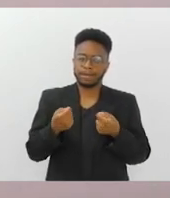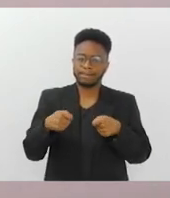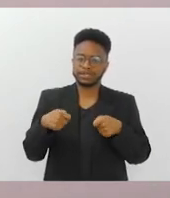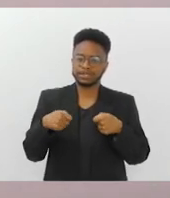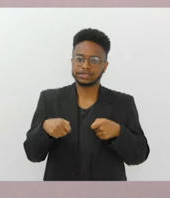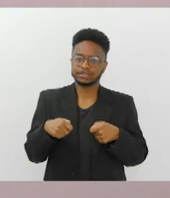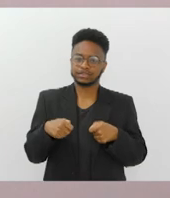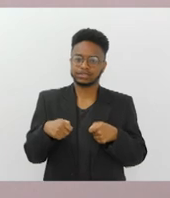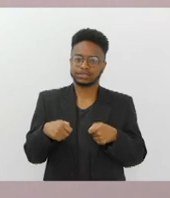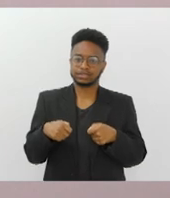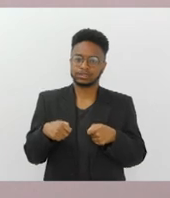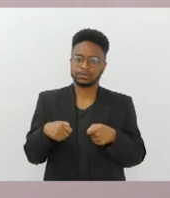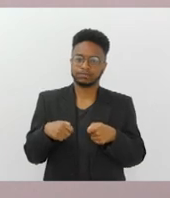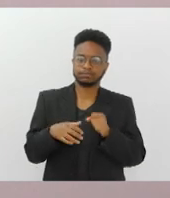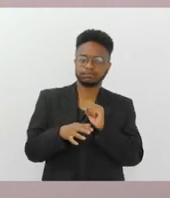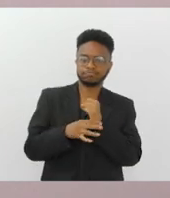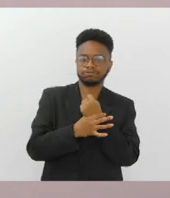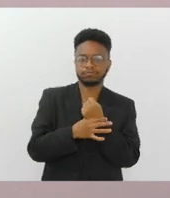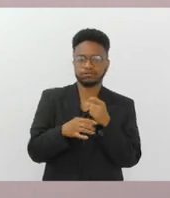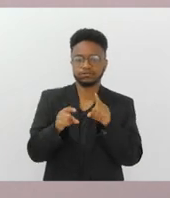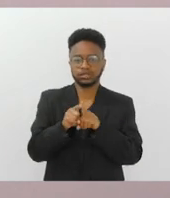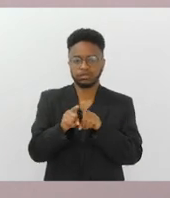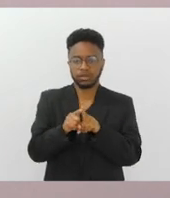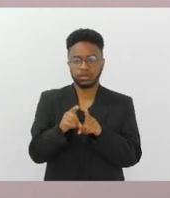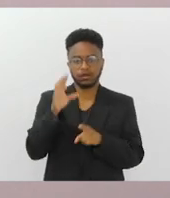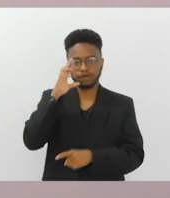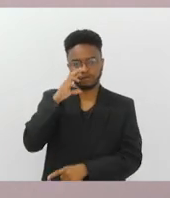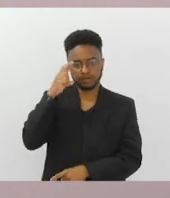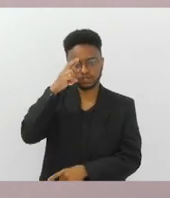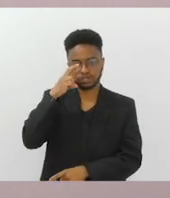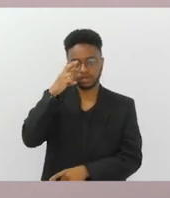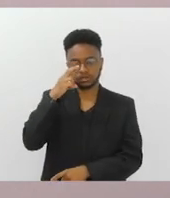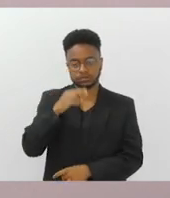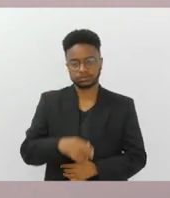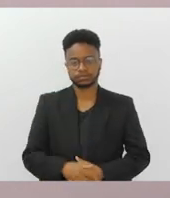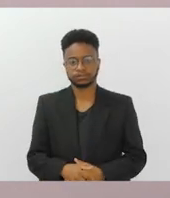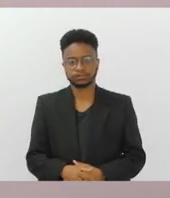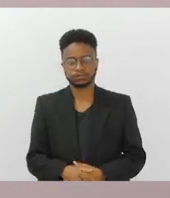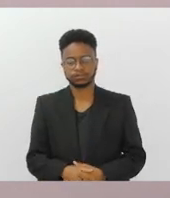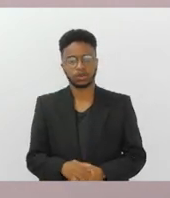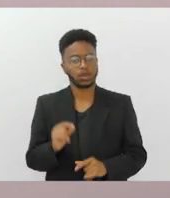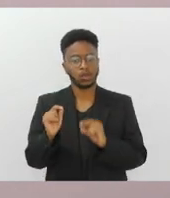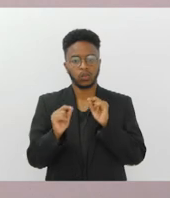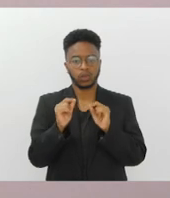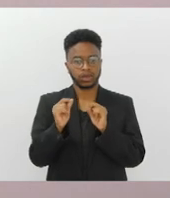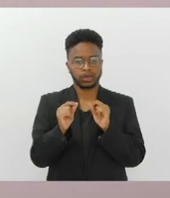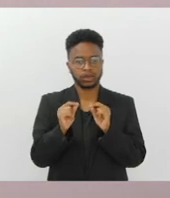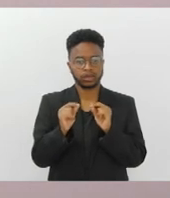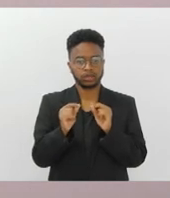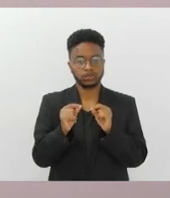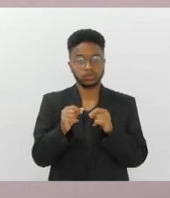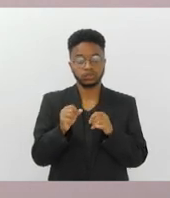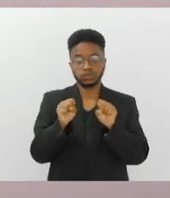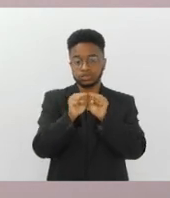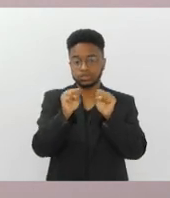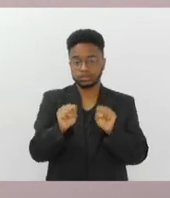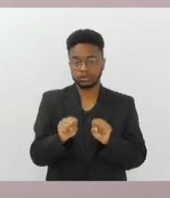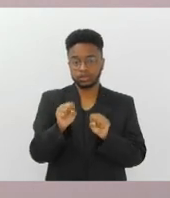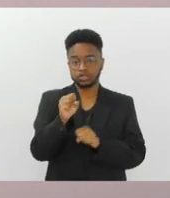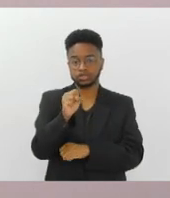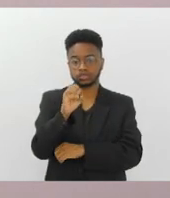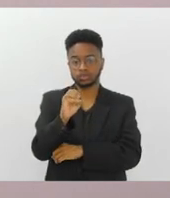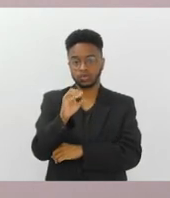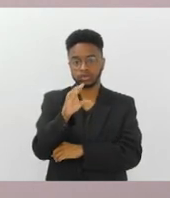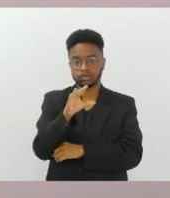nos assegurar e da fiscalização, melhor dizendo, é no sistema socioeducativo,